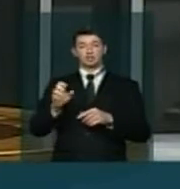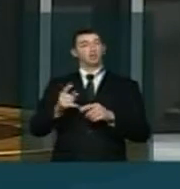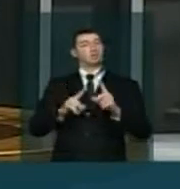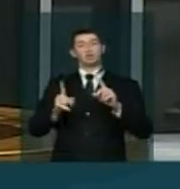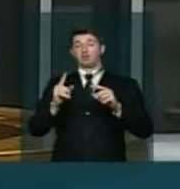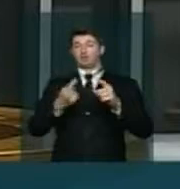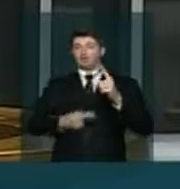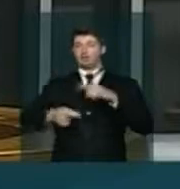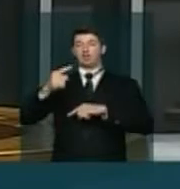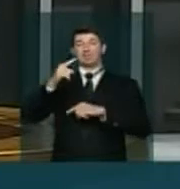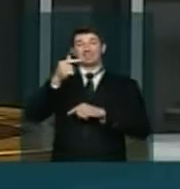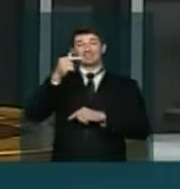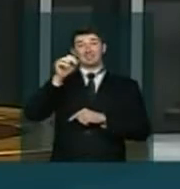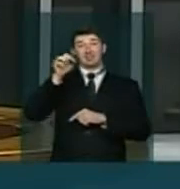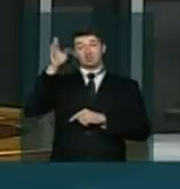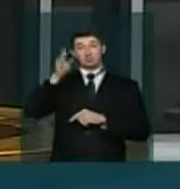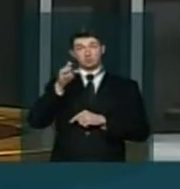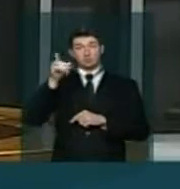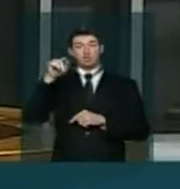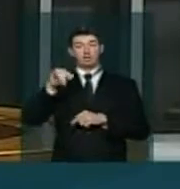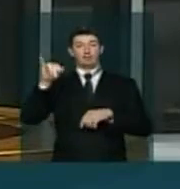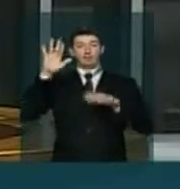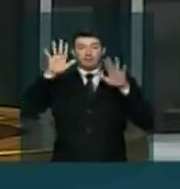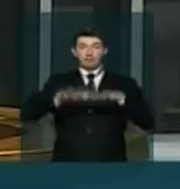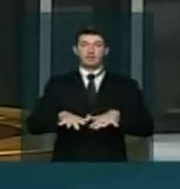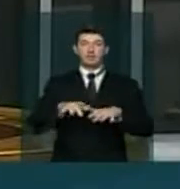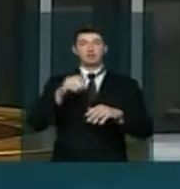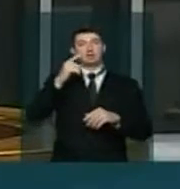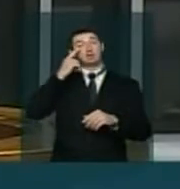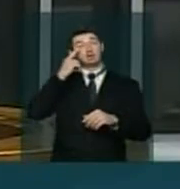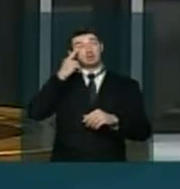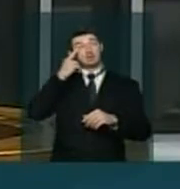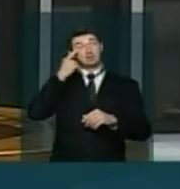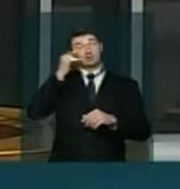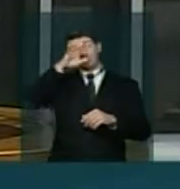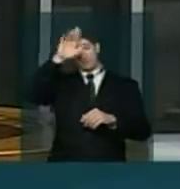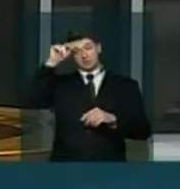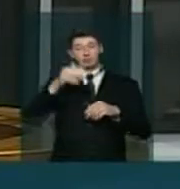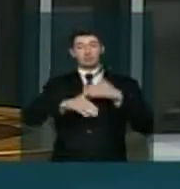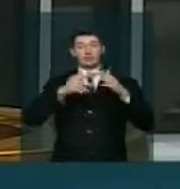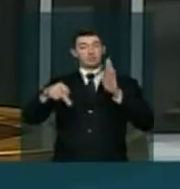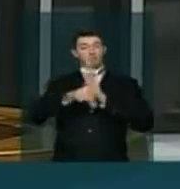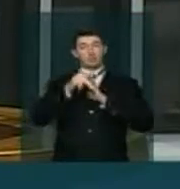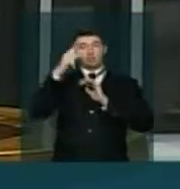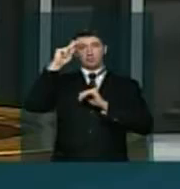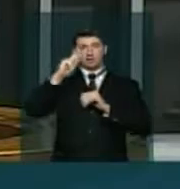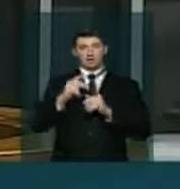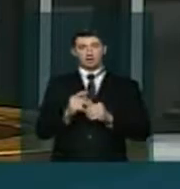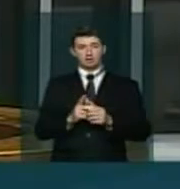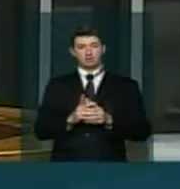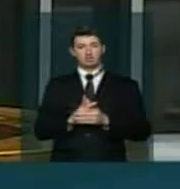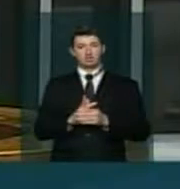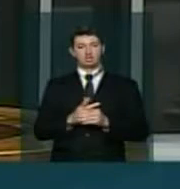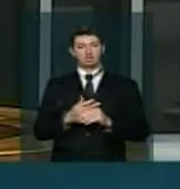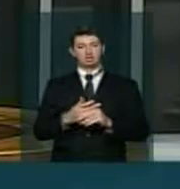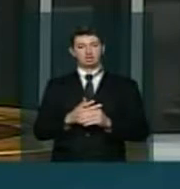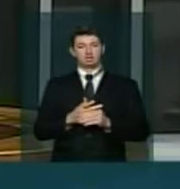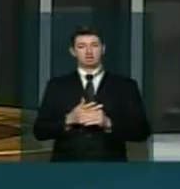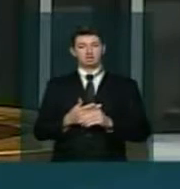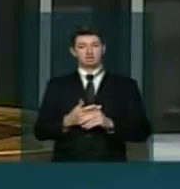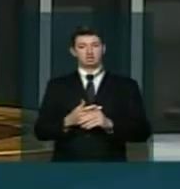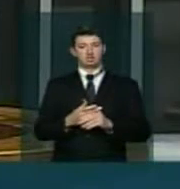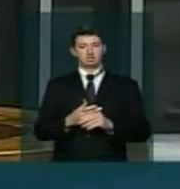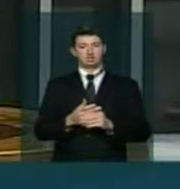que 70% fique na nossa Amazônia para o nosso próprio desenvolvimento. Na sequência disso, senhor